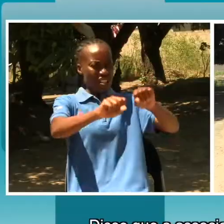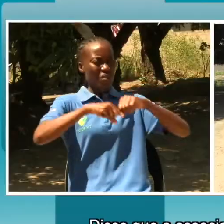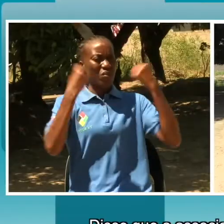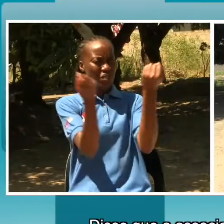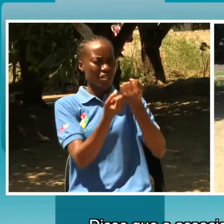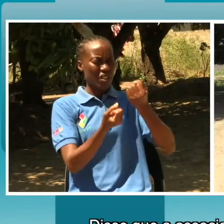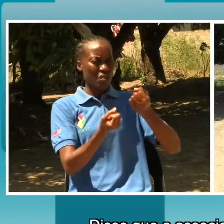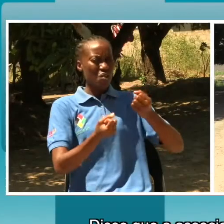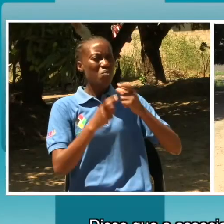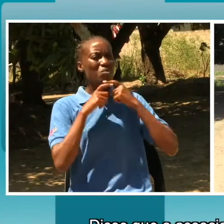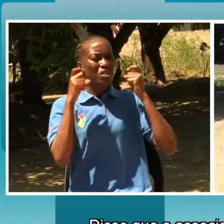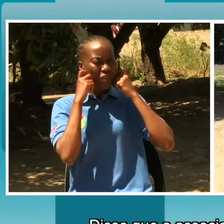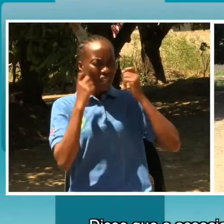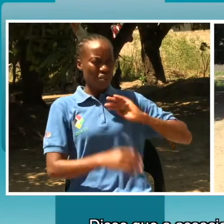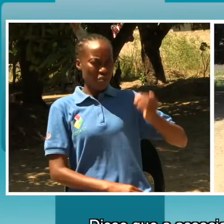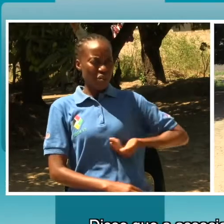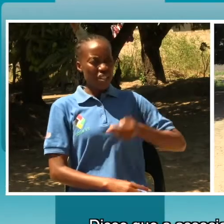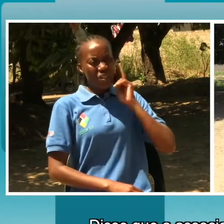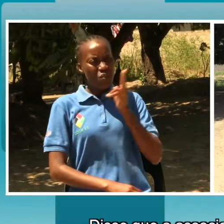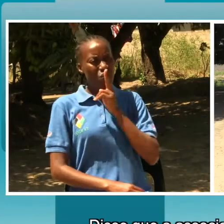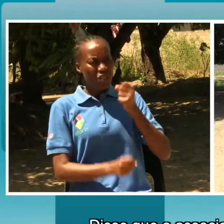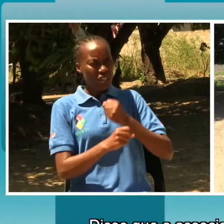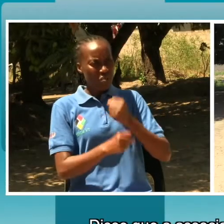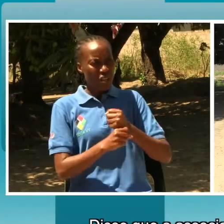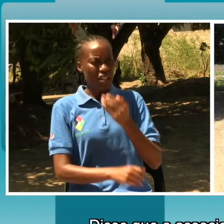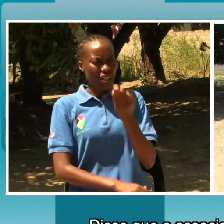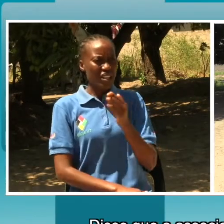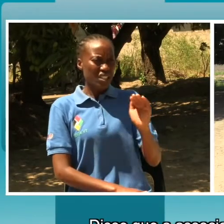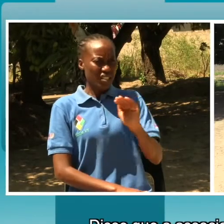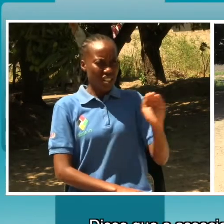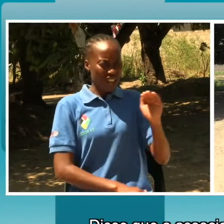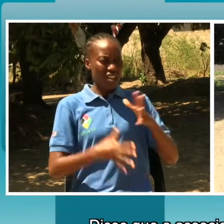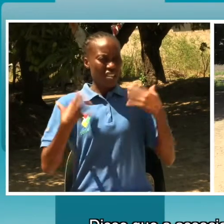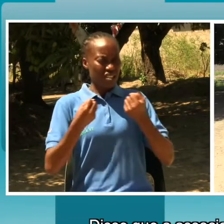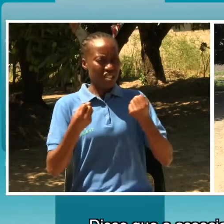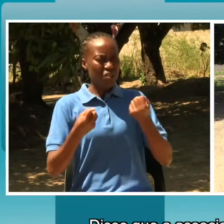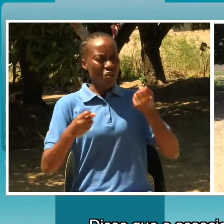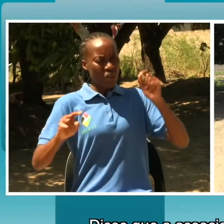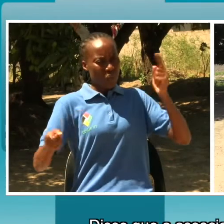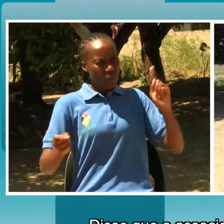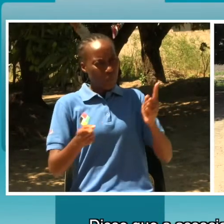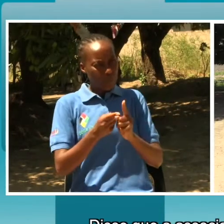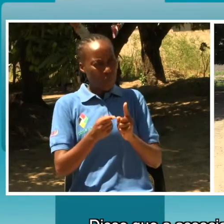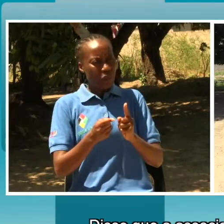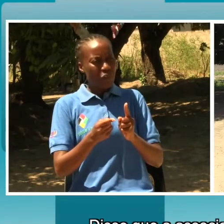Vamos. Vejo que a Associação Moçambicana das Mulheres Surdas tem trabalhado na área de saúde, concretamente,